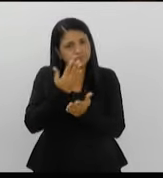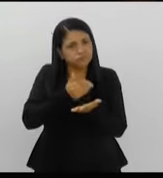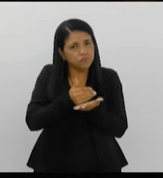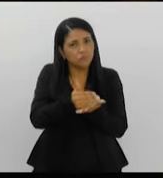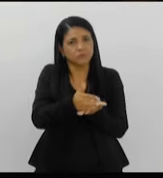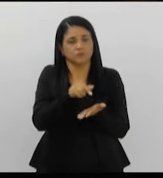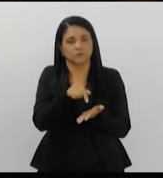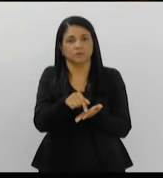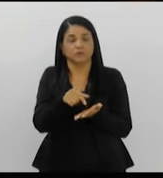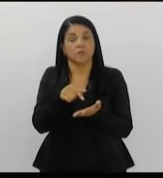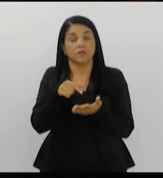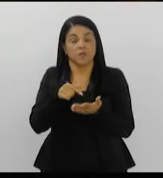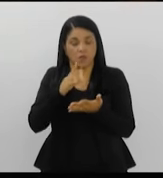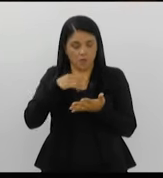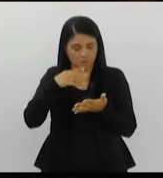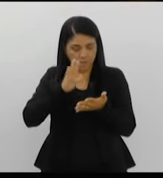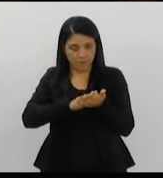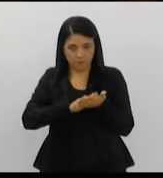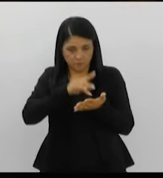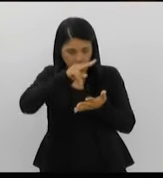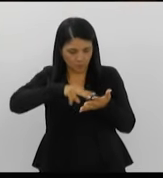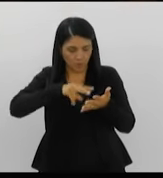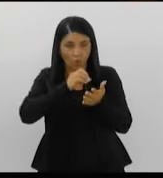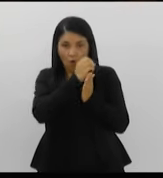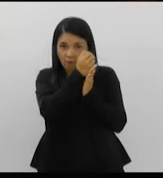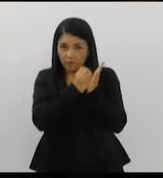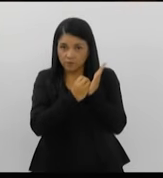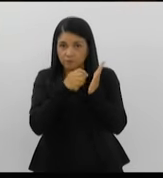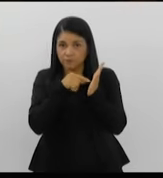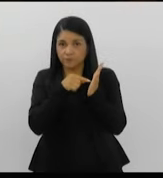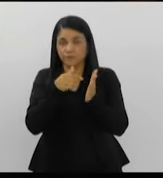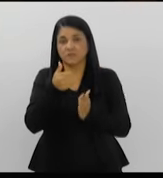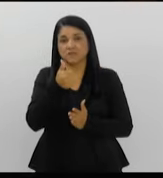Eu tenho aqui em minhas mãos o ofício